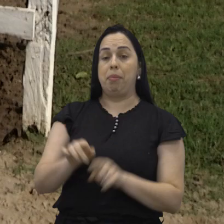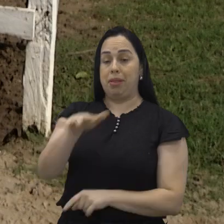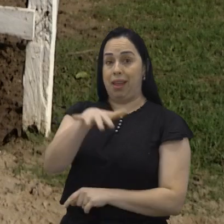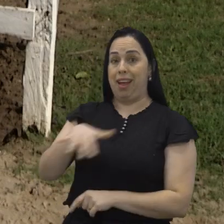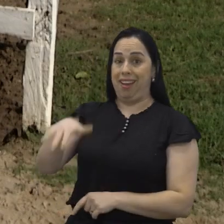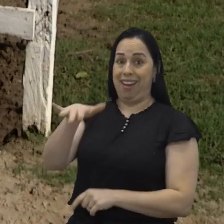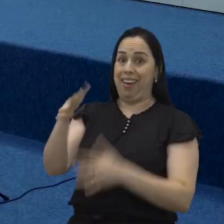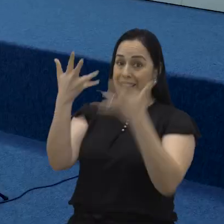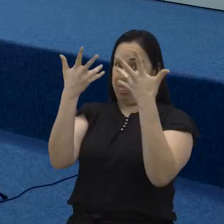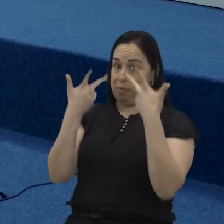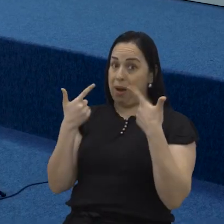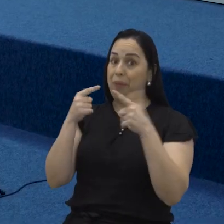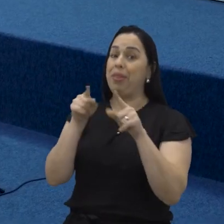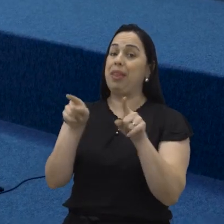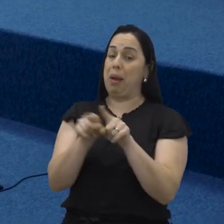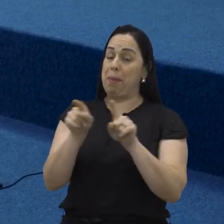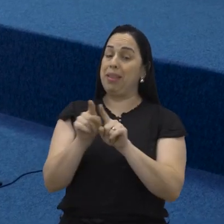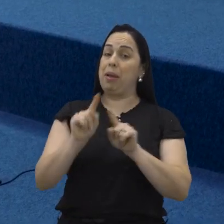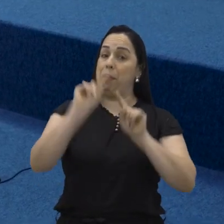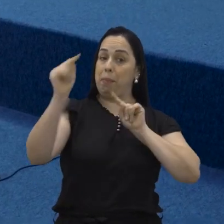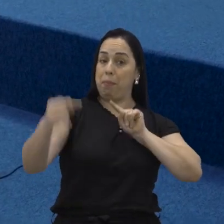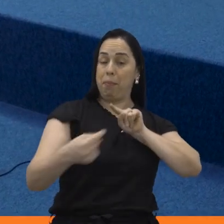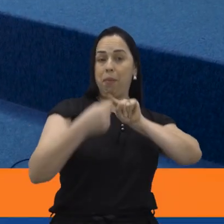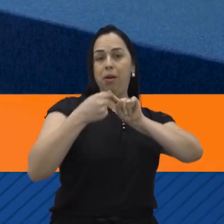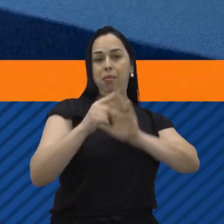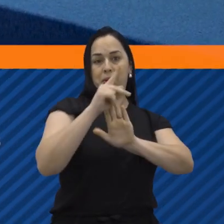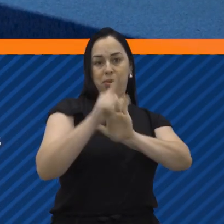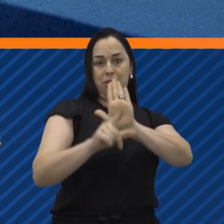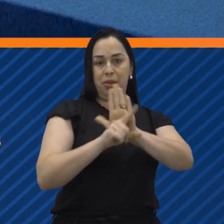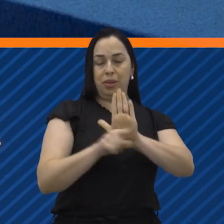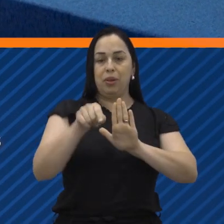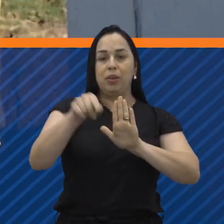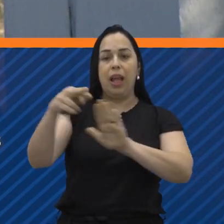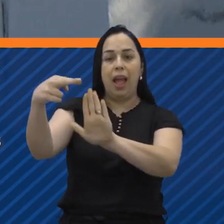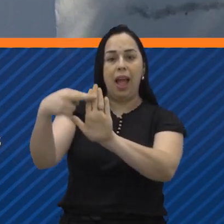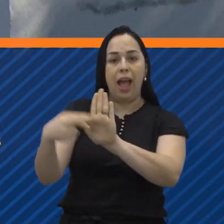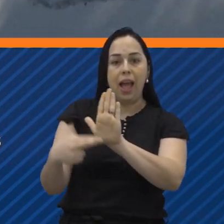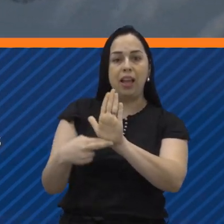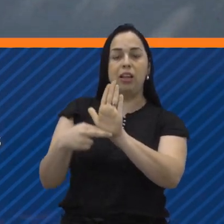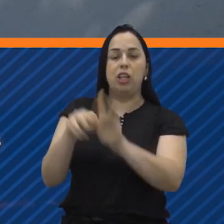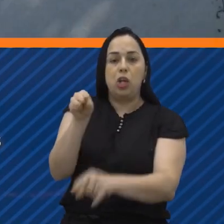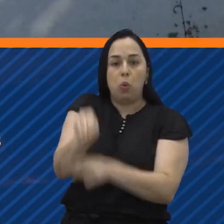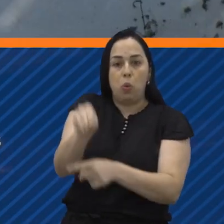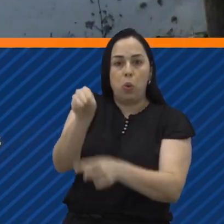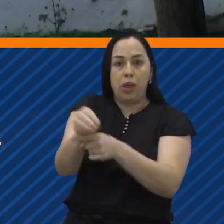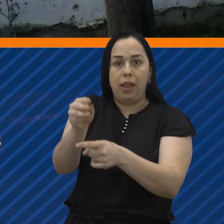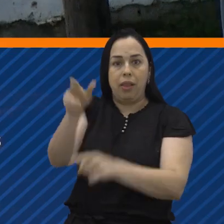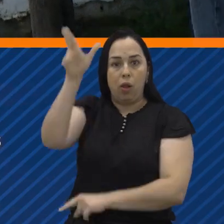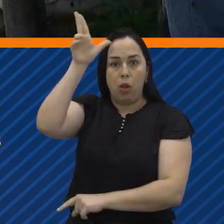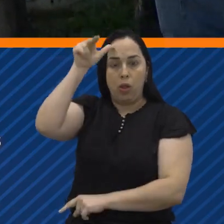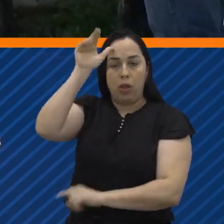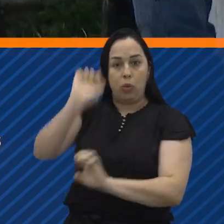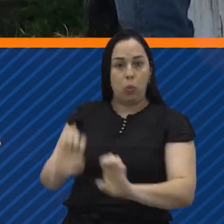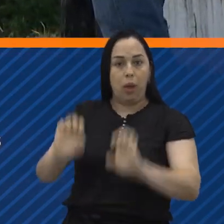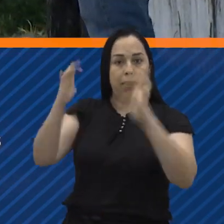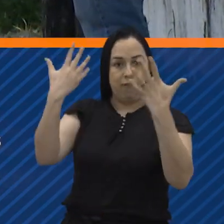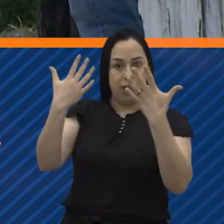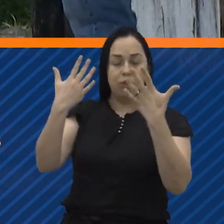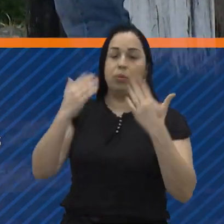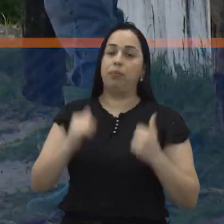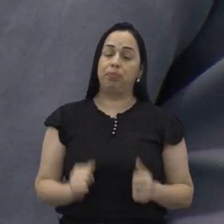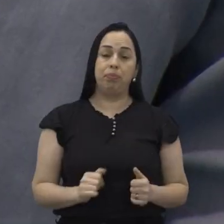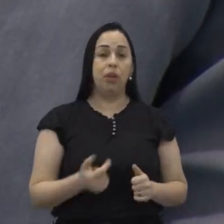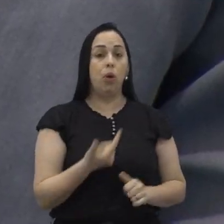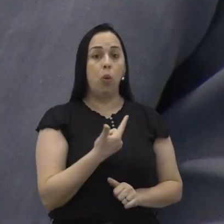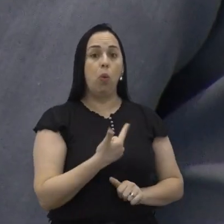causa animal também faz parte da pauta. Um dos projetos estabelece regras para garantir o bem-estar de equinos em eventos